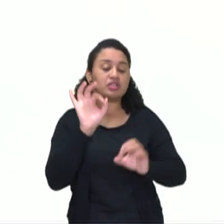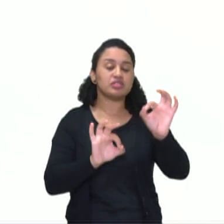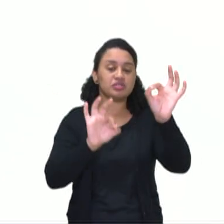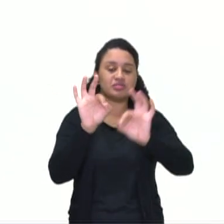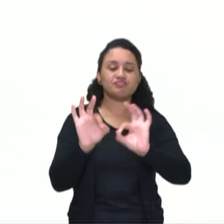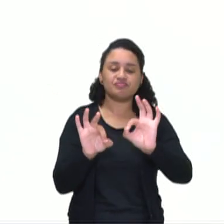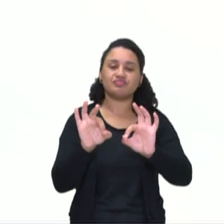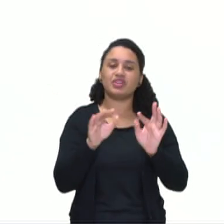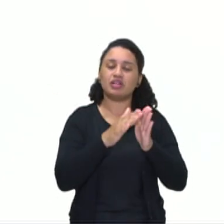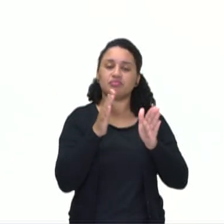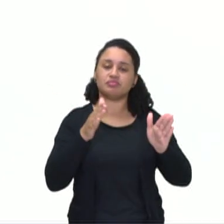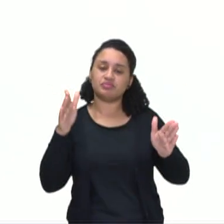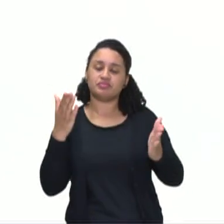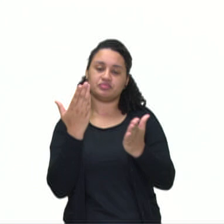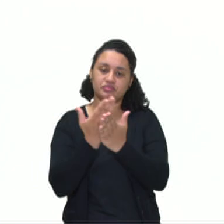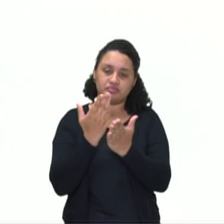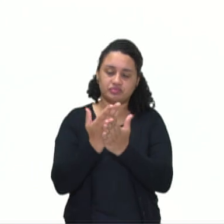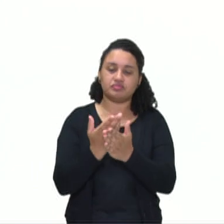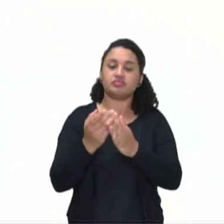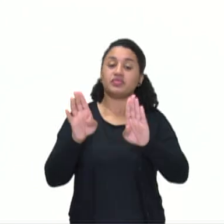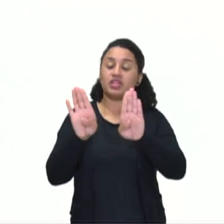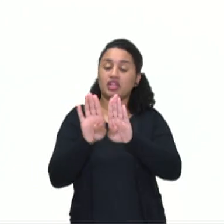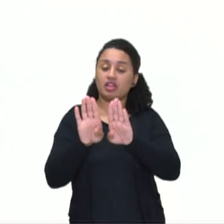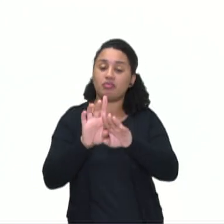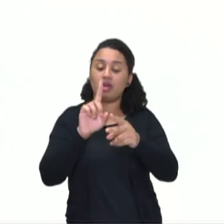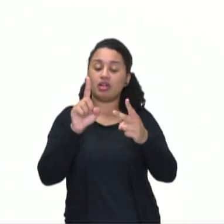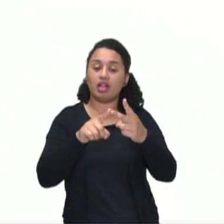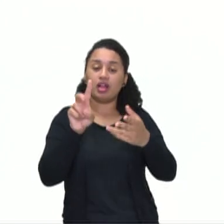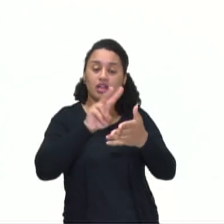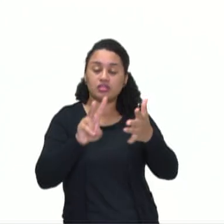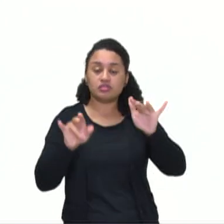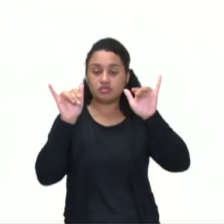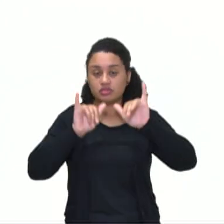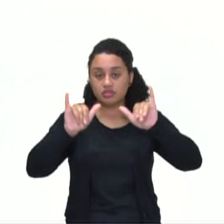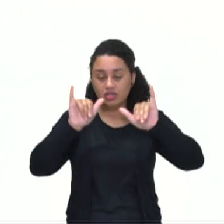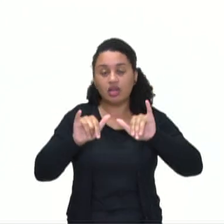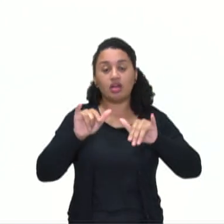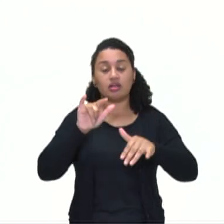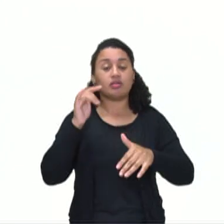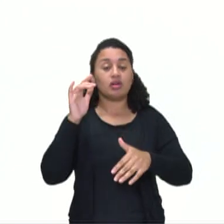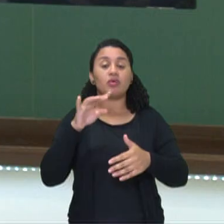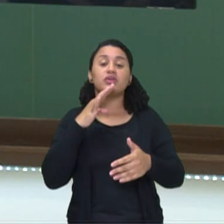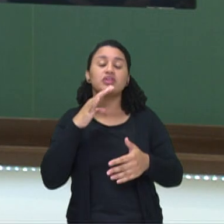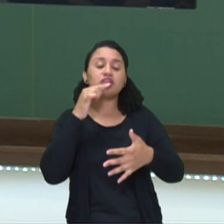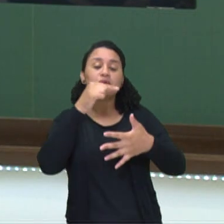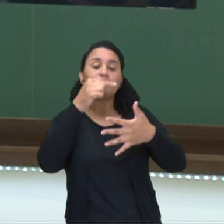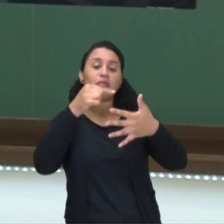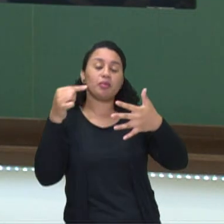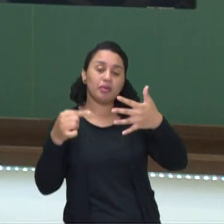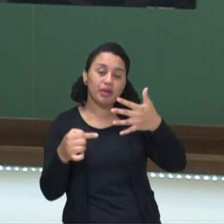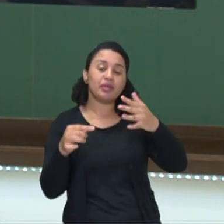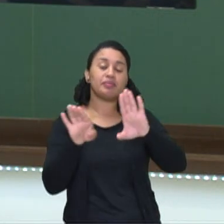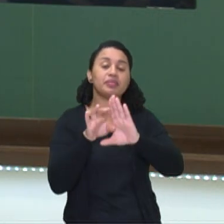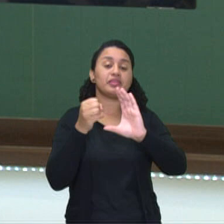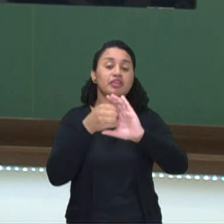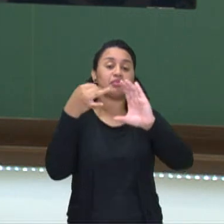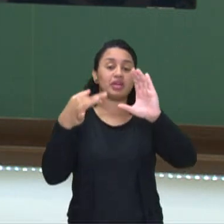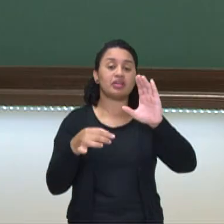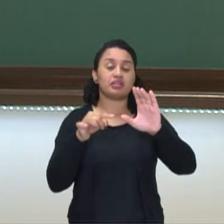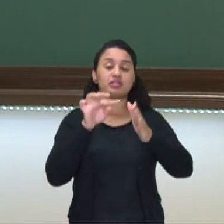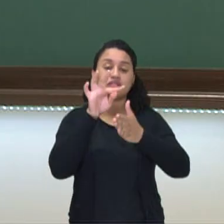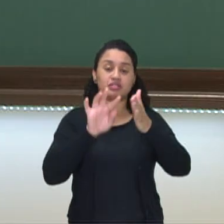de estudos, realizamos a leitura de uma notícia, conhecemos seus elementos composicionais e suas